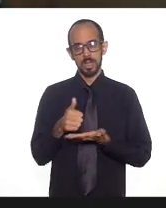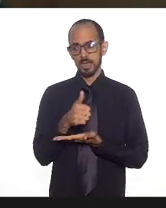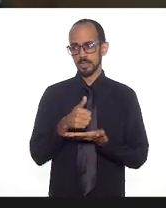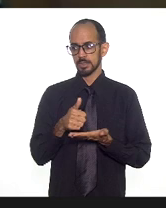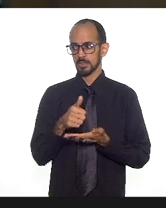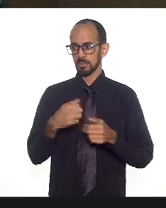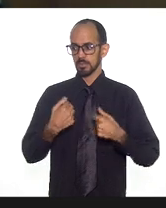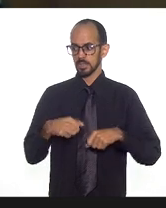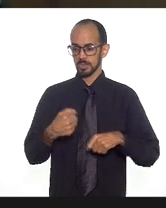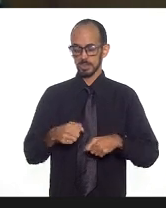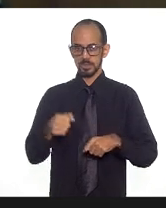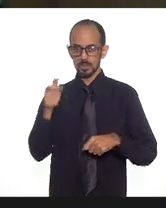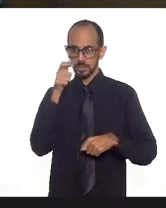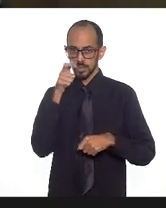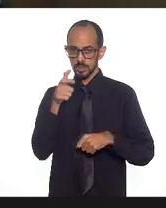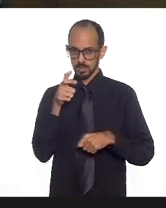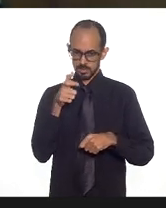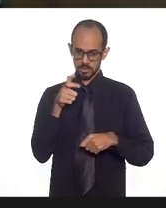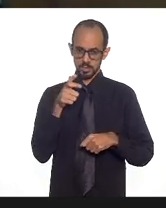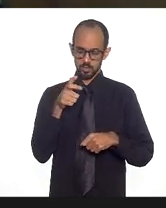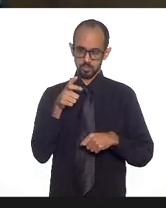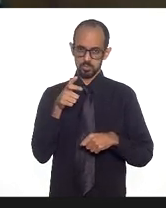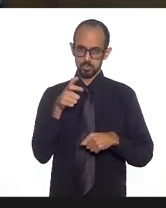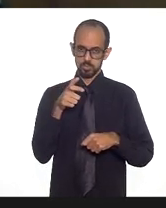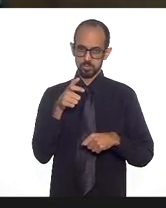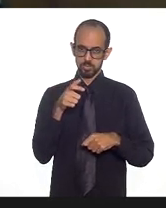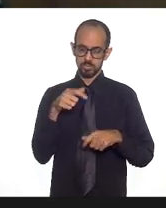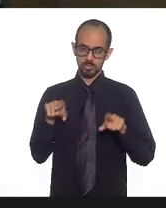ser observadas, sim, também